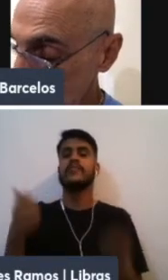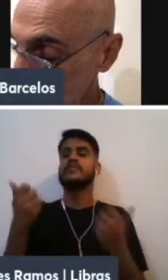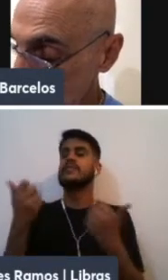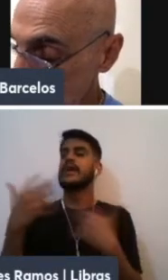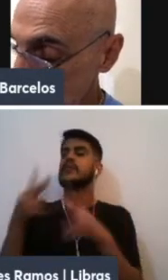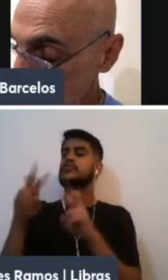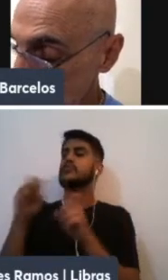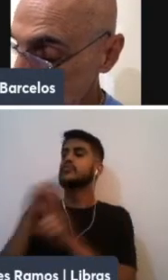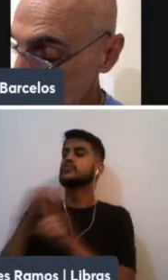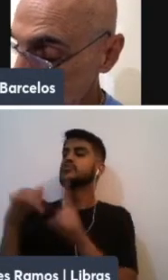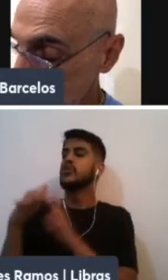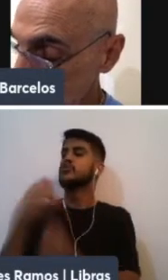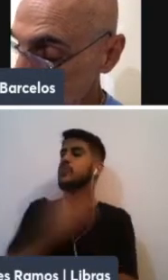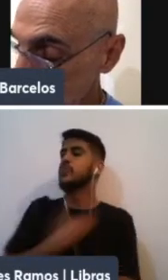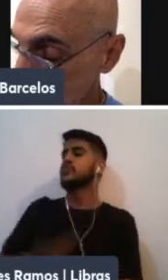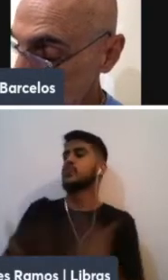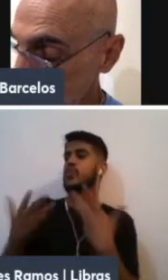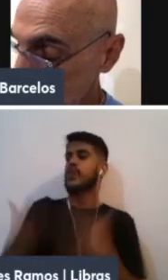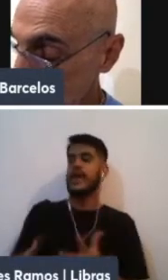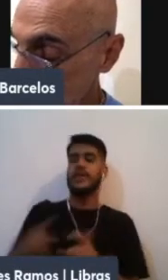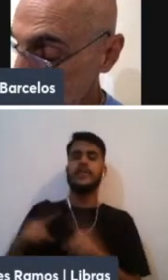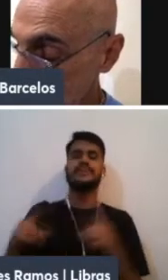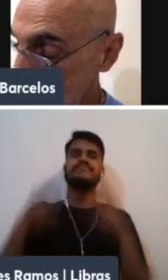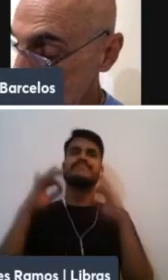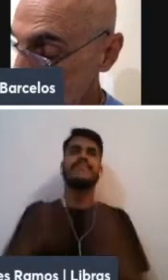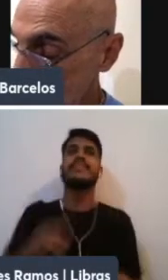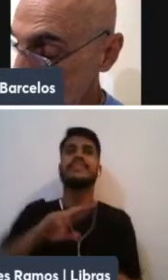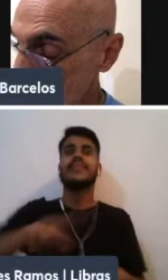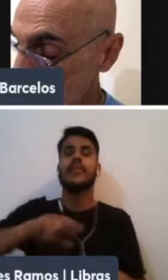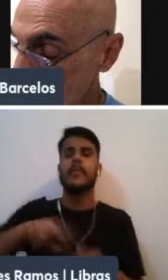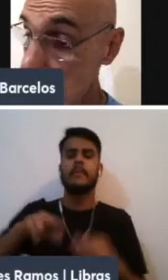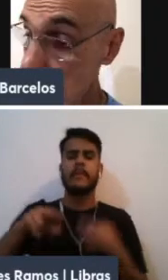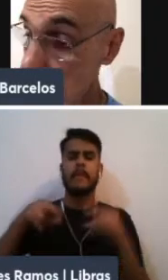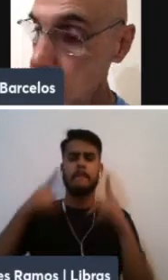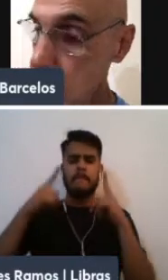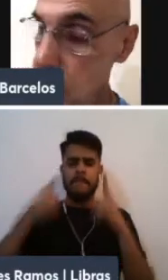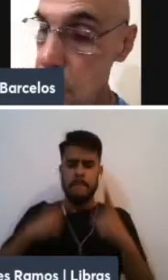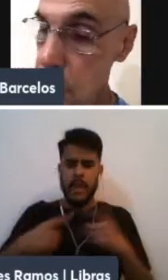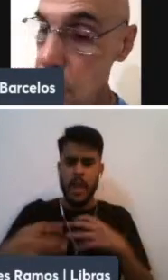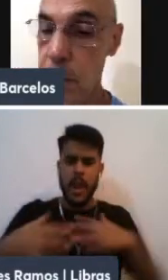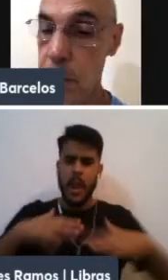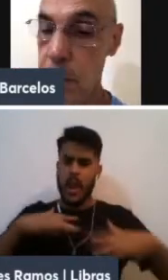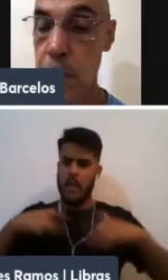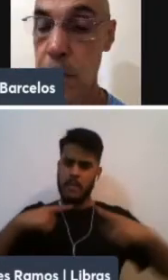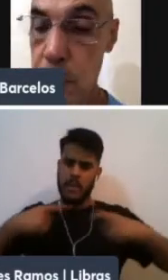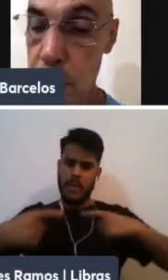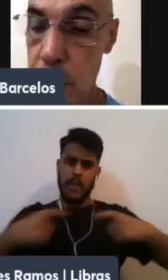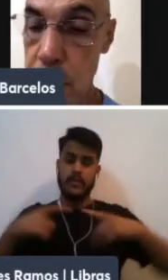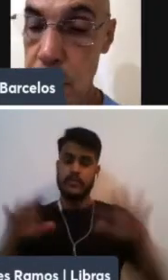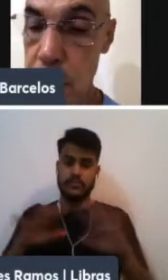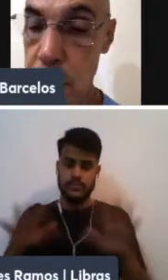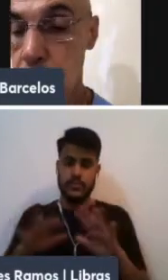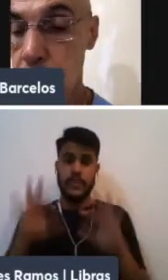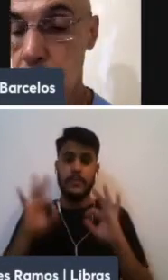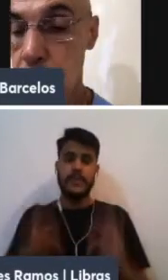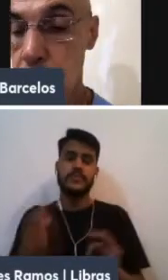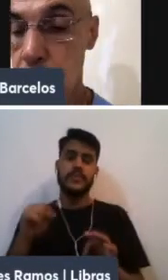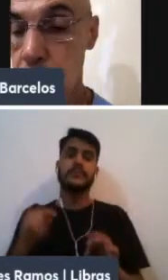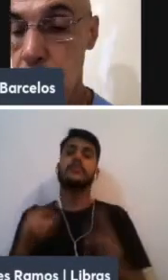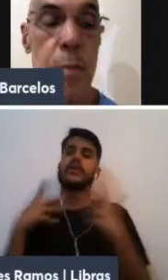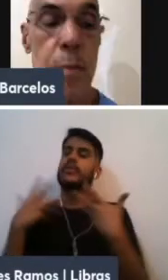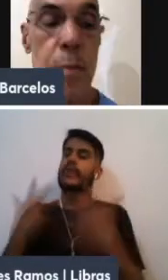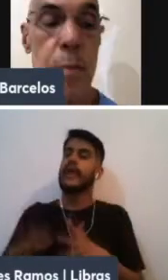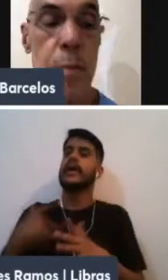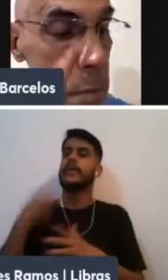outra coisa. Mas sim, não é uma briga, não foi um ataque ao Sol. Ele queria falar, vamos fazer outra coisa, então saiu mais uma leva, né? Que queria falar